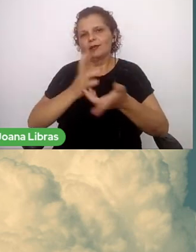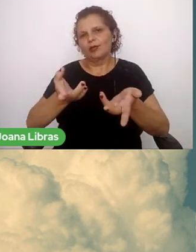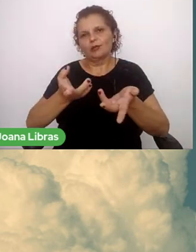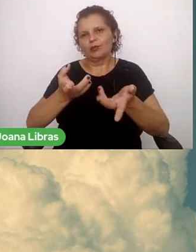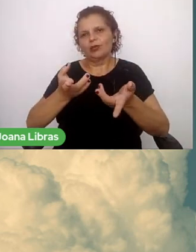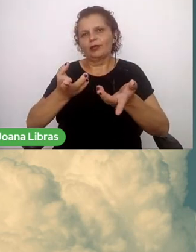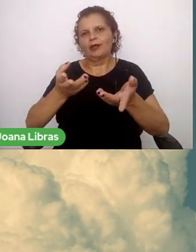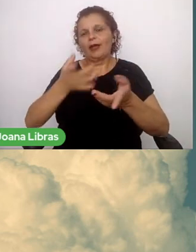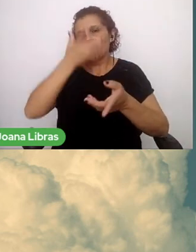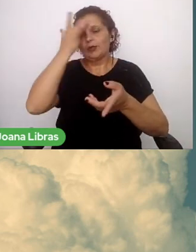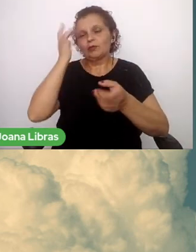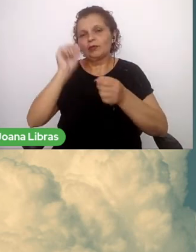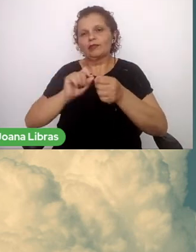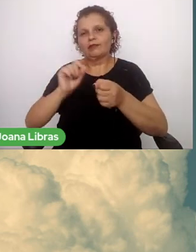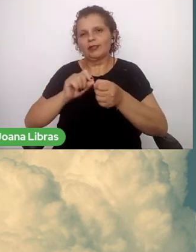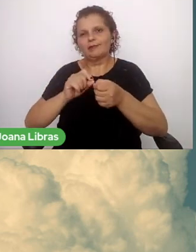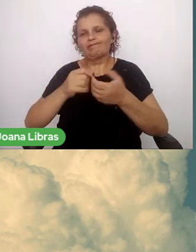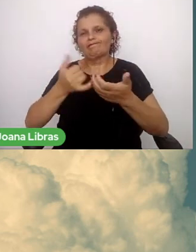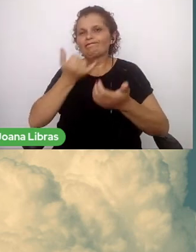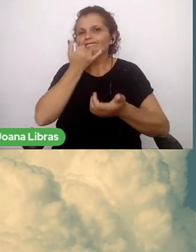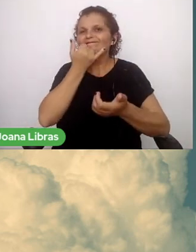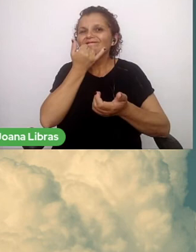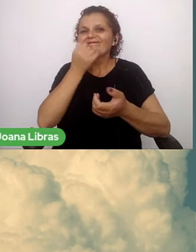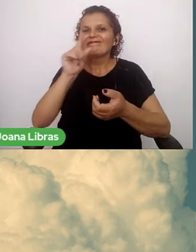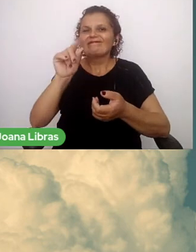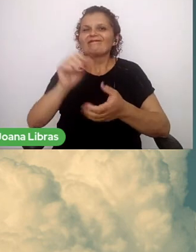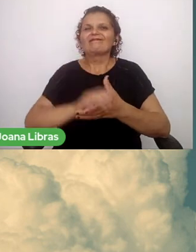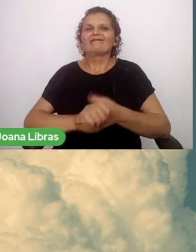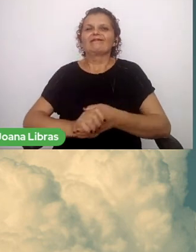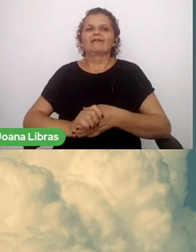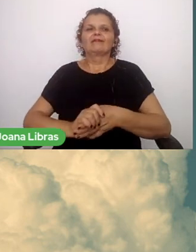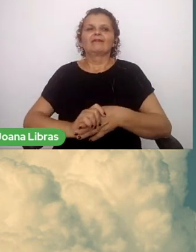pessoa que criou. Me desculpe.